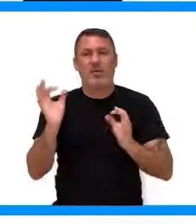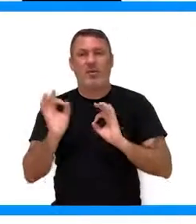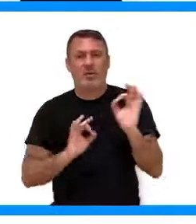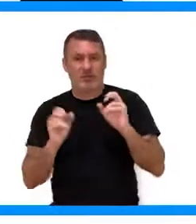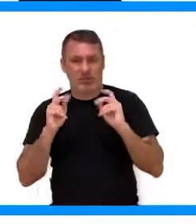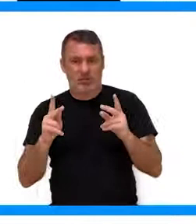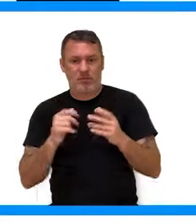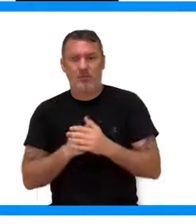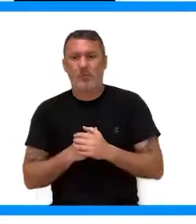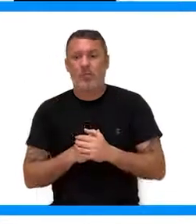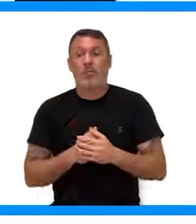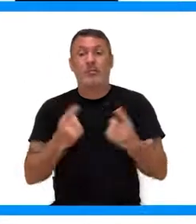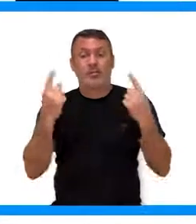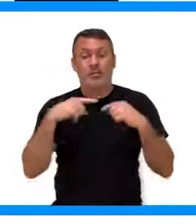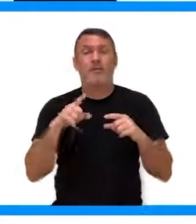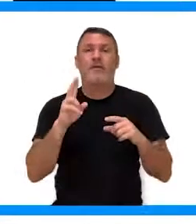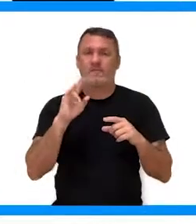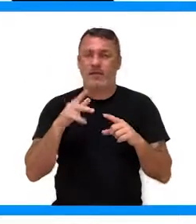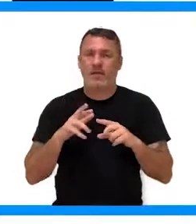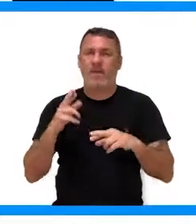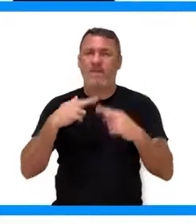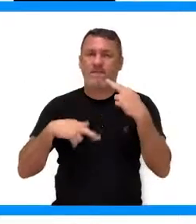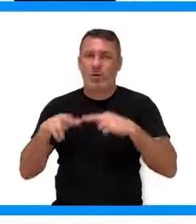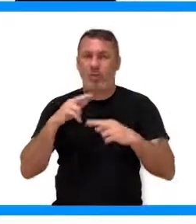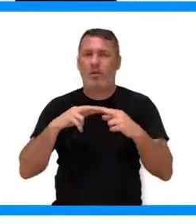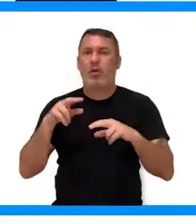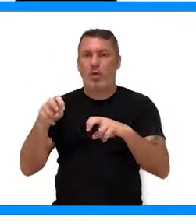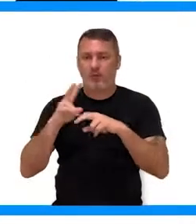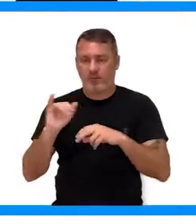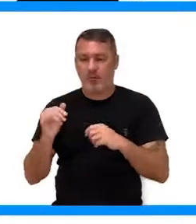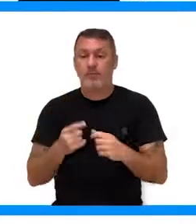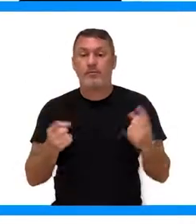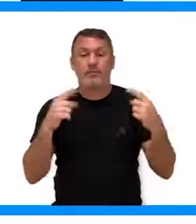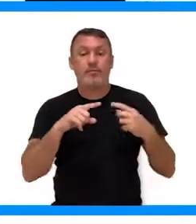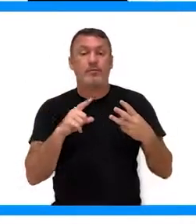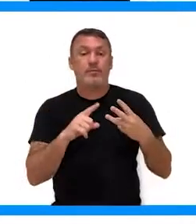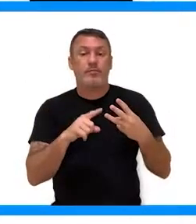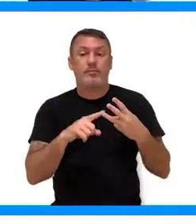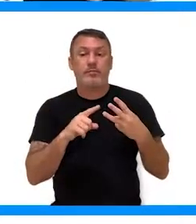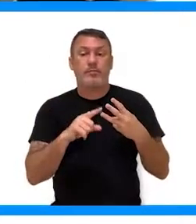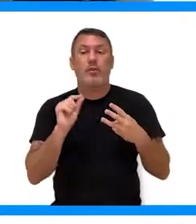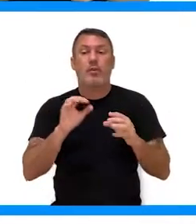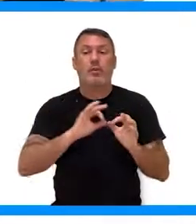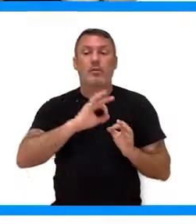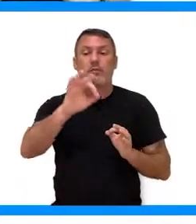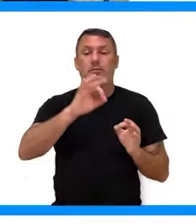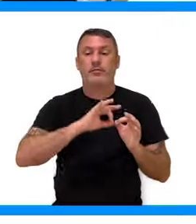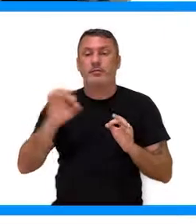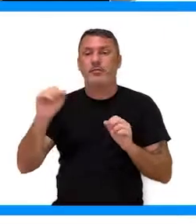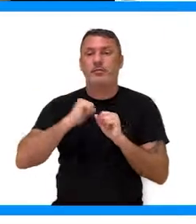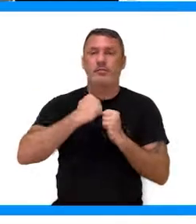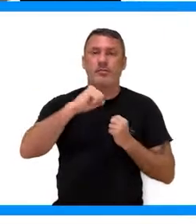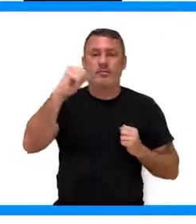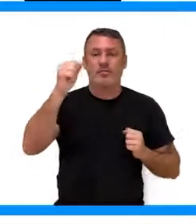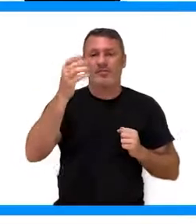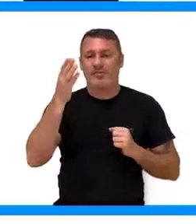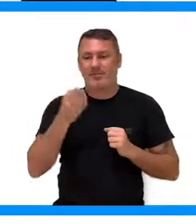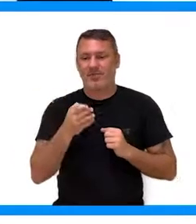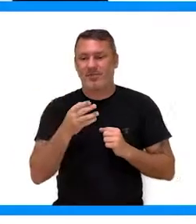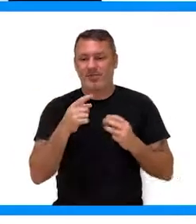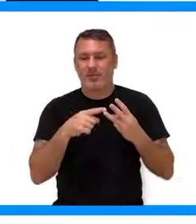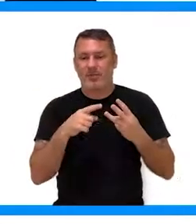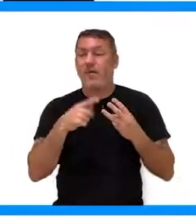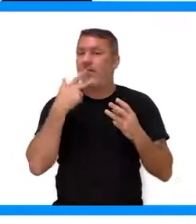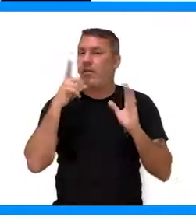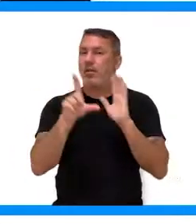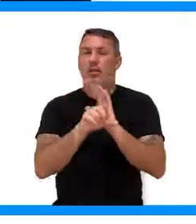redistribuídas, reorganizadas, vão fazer parte da reforma agrária, tá bom? E nós temos aqui o latifúndio por dimensão e extensão. Por